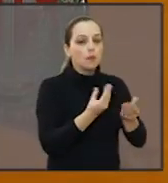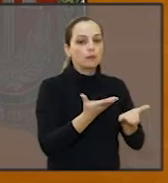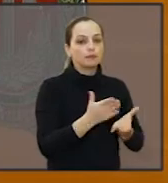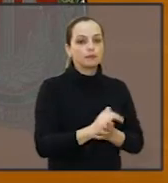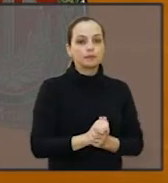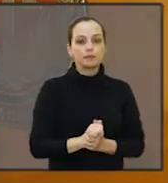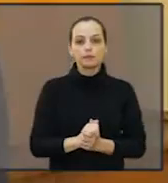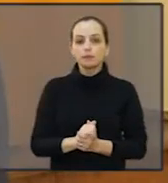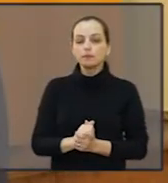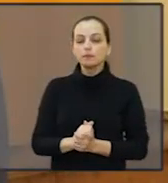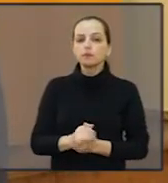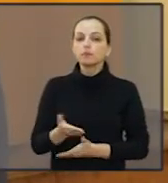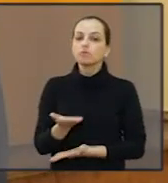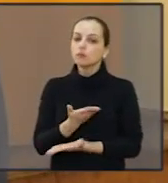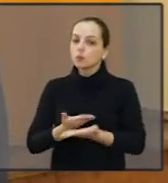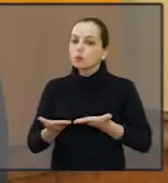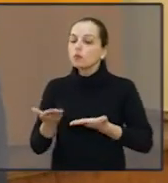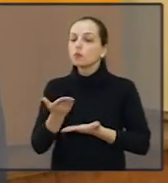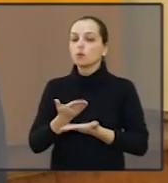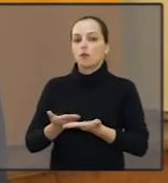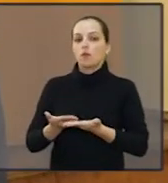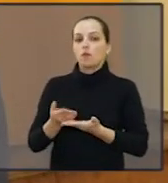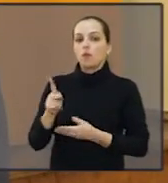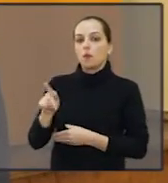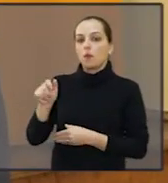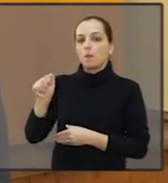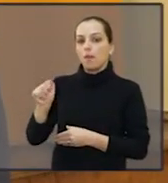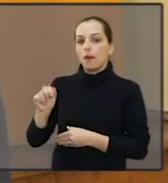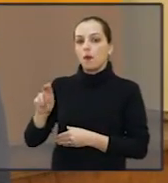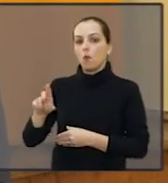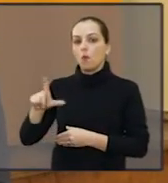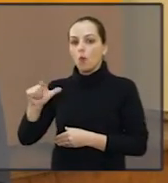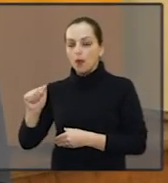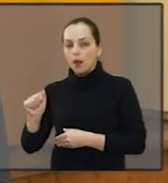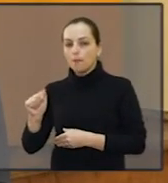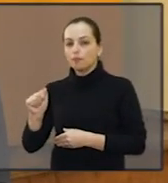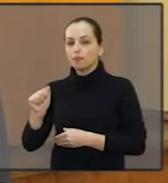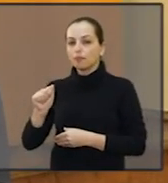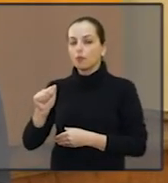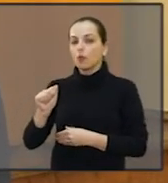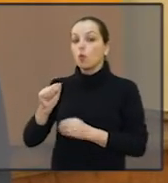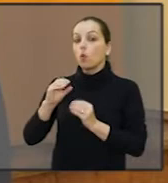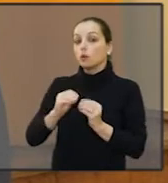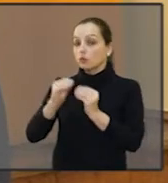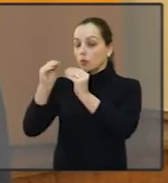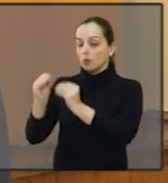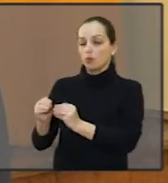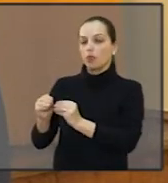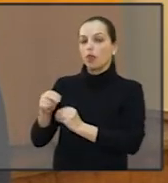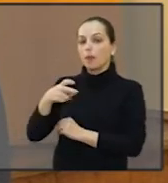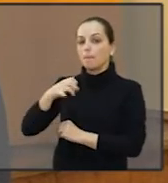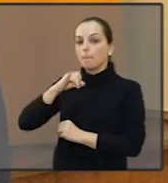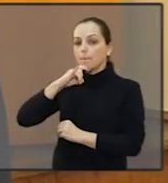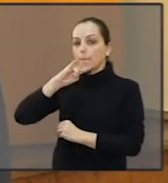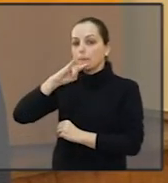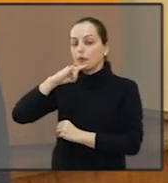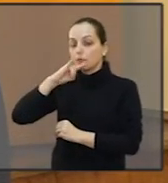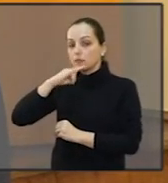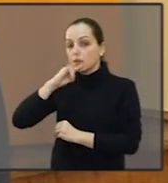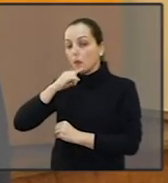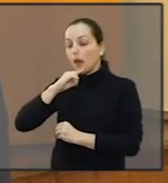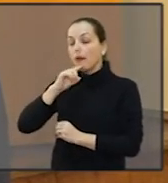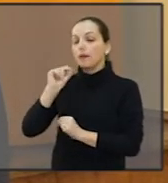Não. Eu convivi muito mais com a Paula, né? Quando eu saí de Araraquara para jogar em Piracicaba, minha primeira equipe